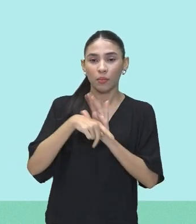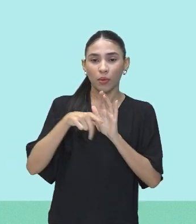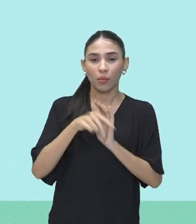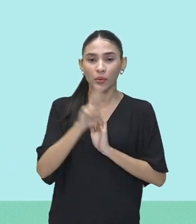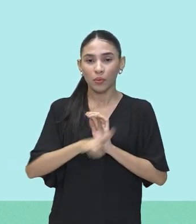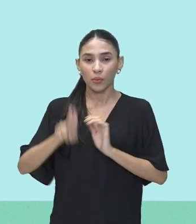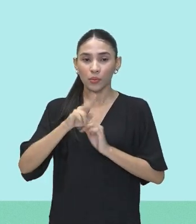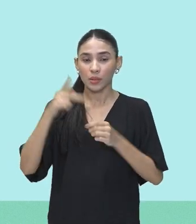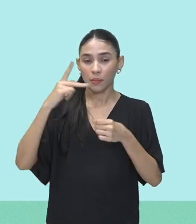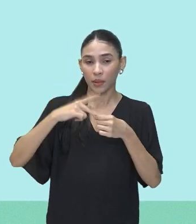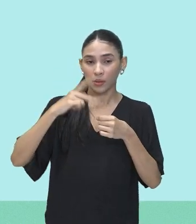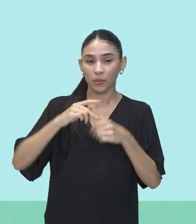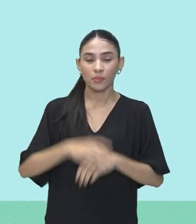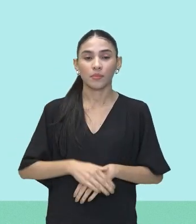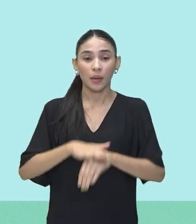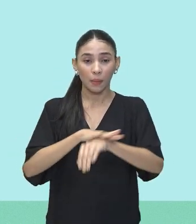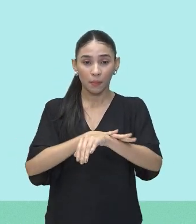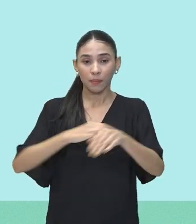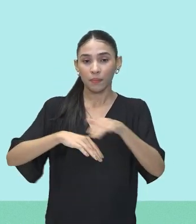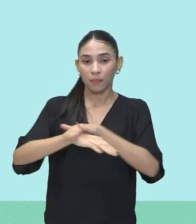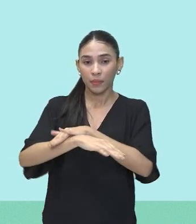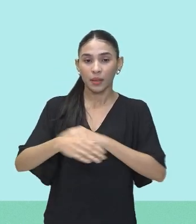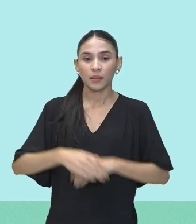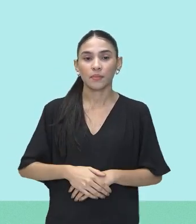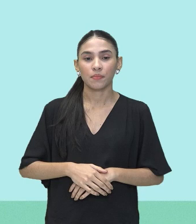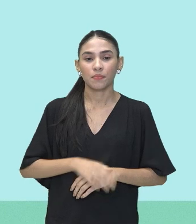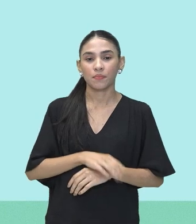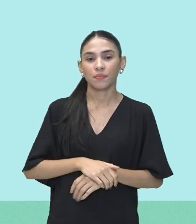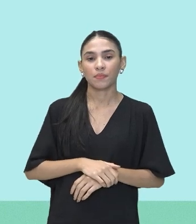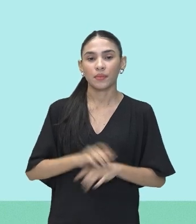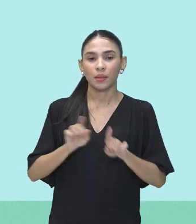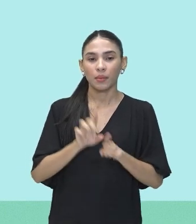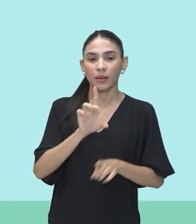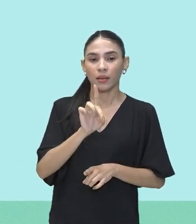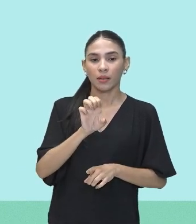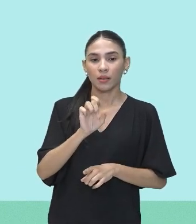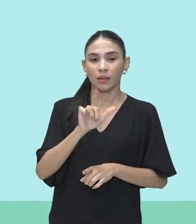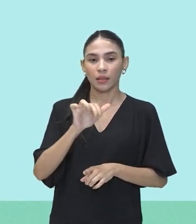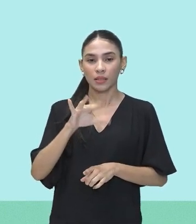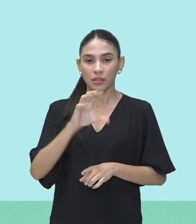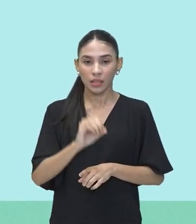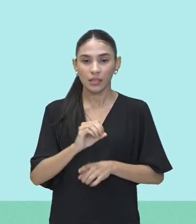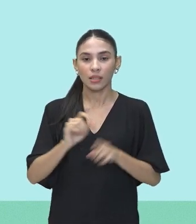fuligem. Pele, destilação de alcatrão, de hulha e